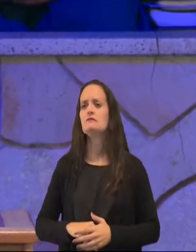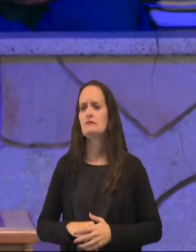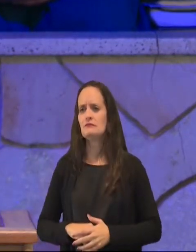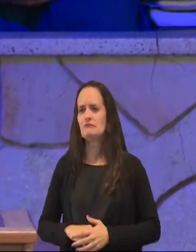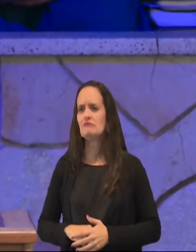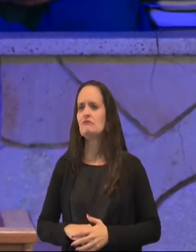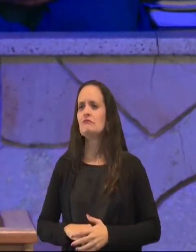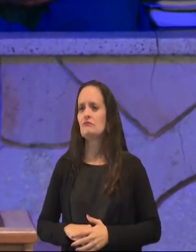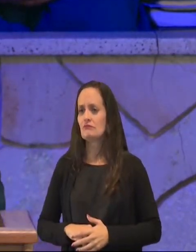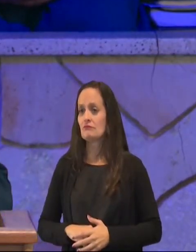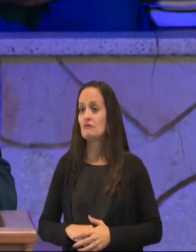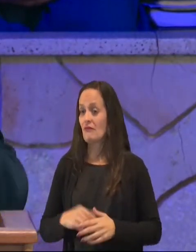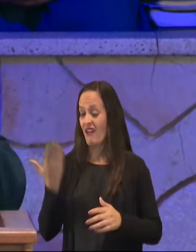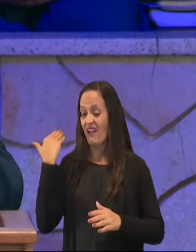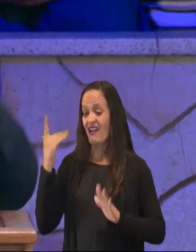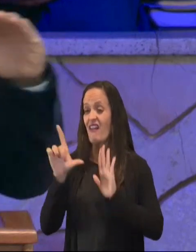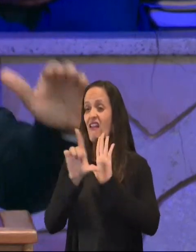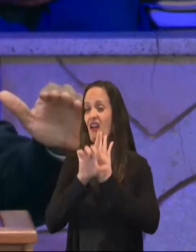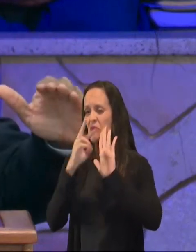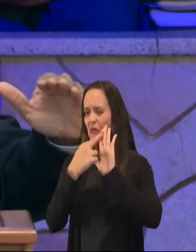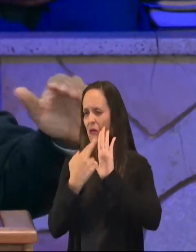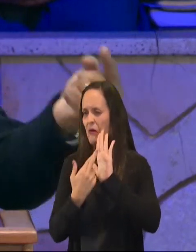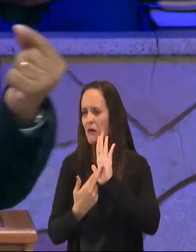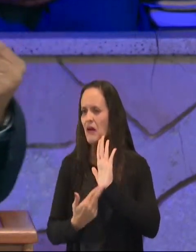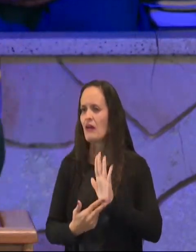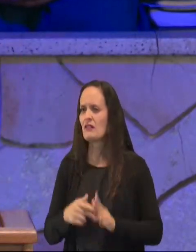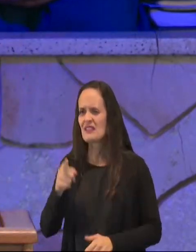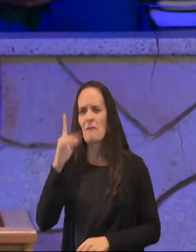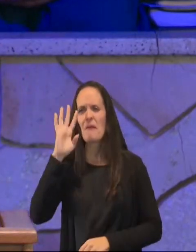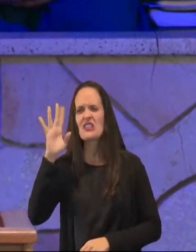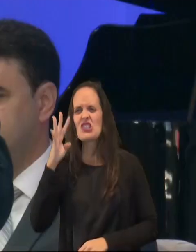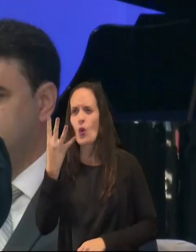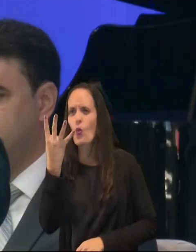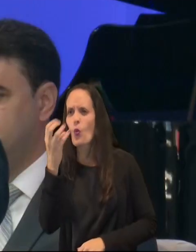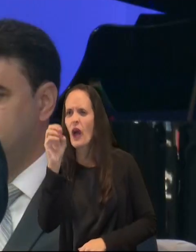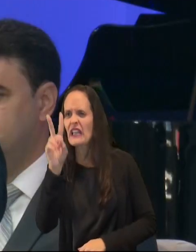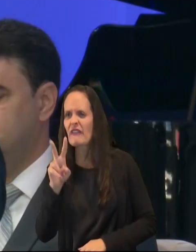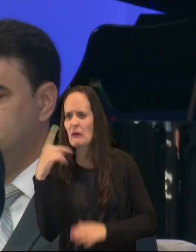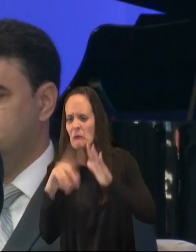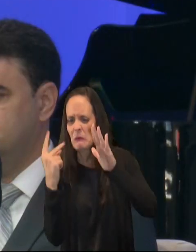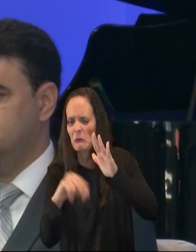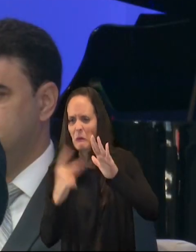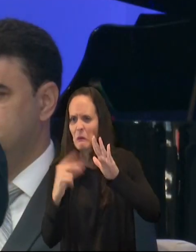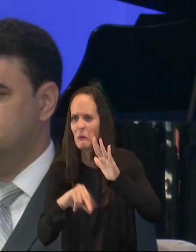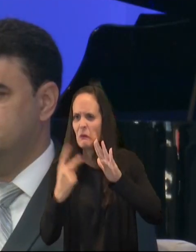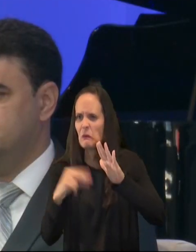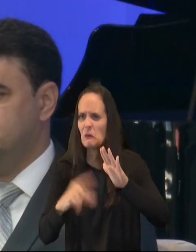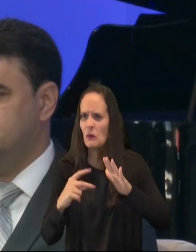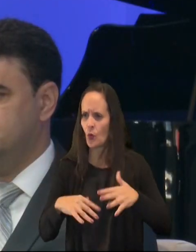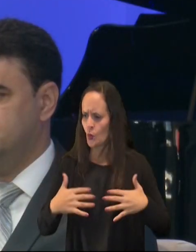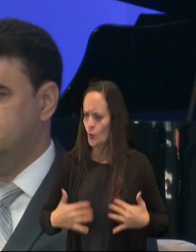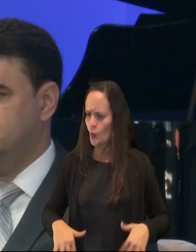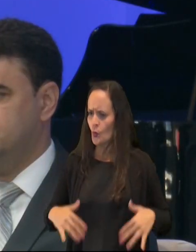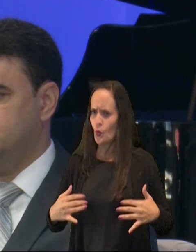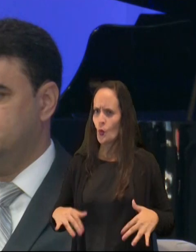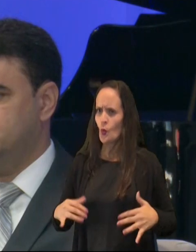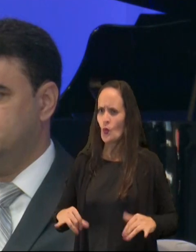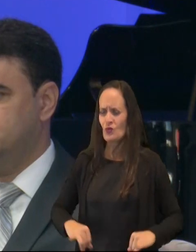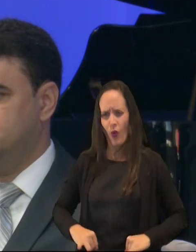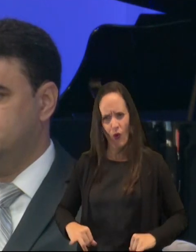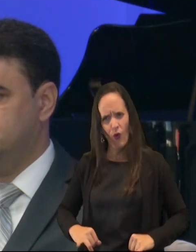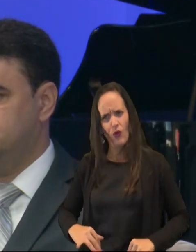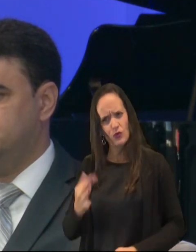da própria lei judaica, seria de 40 açoites menos 1. Portanto, o condenado levava apenas 39